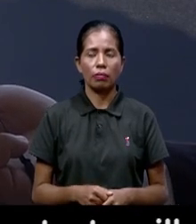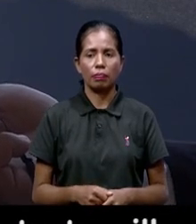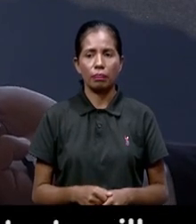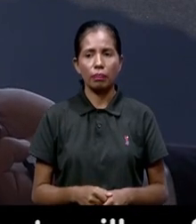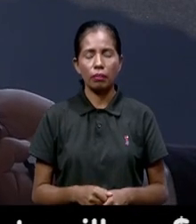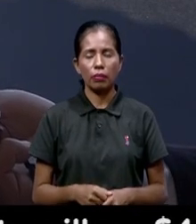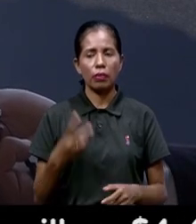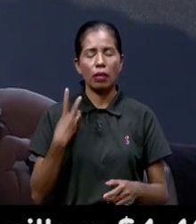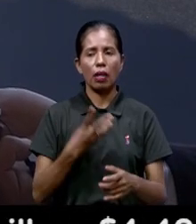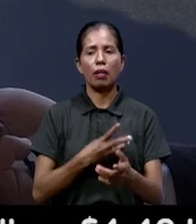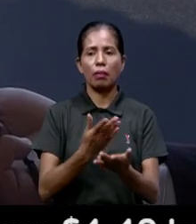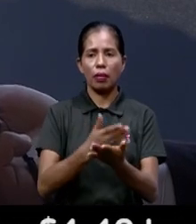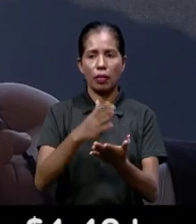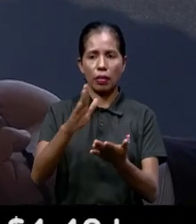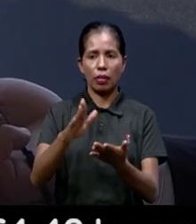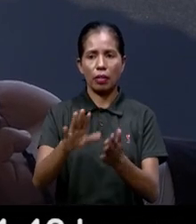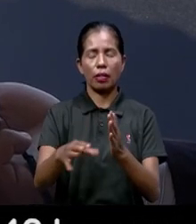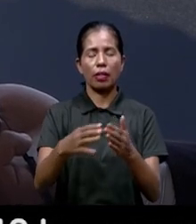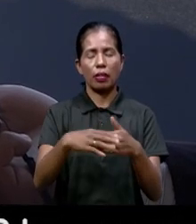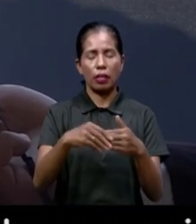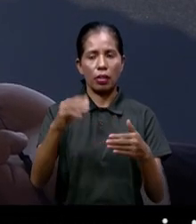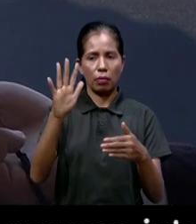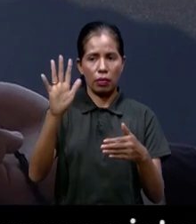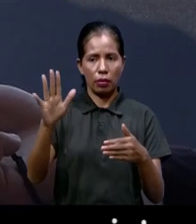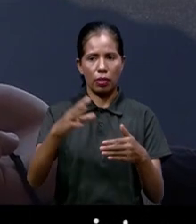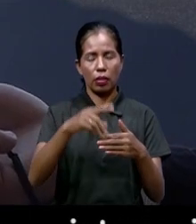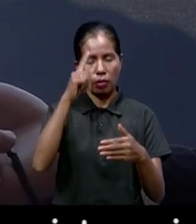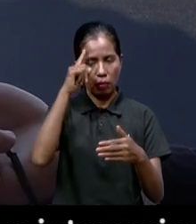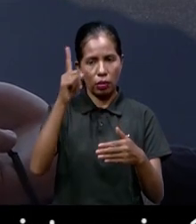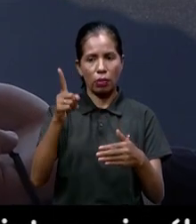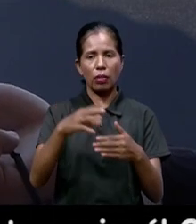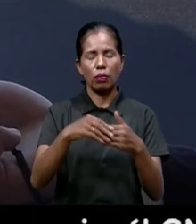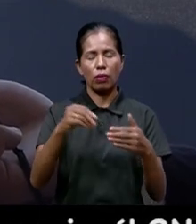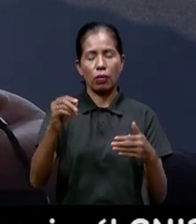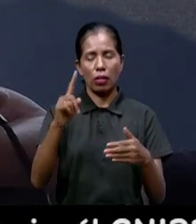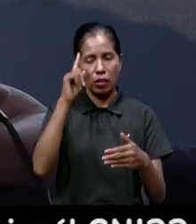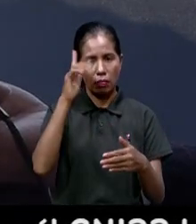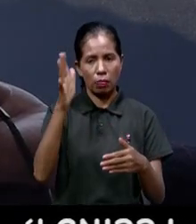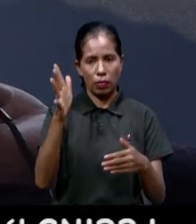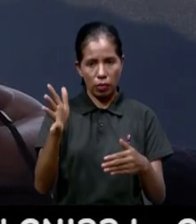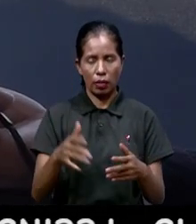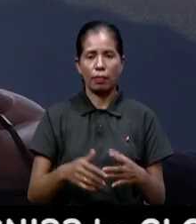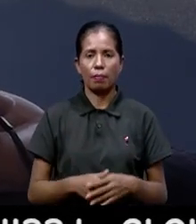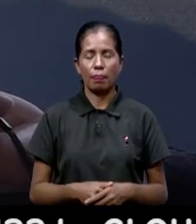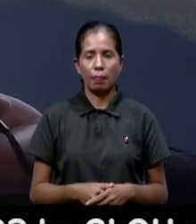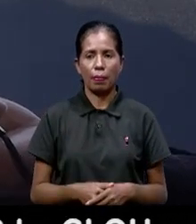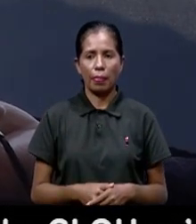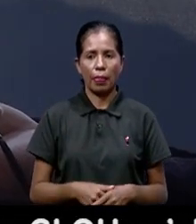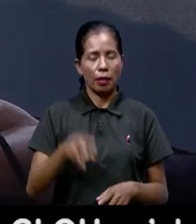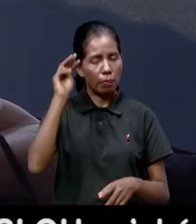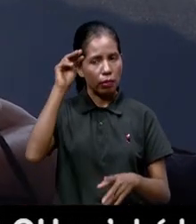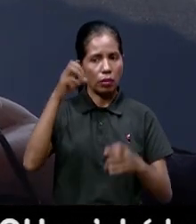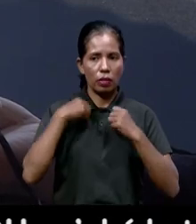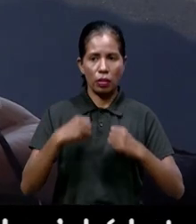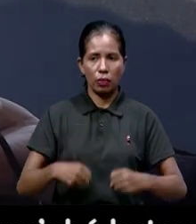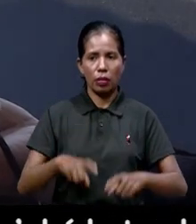Pas sosa, balu hetan $5, balu $2.50, ya putih. Ministerio ida, ministerio Saudi ni mak